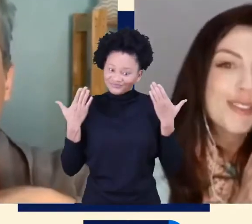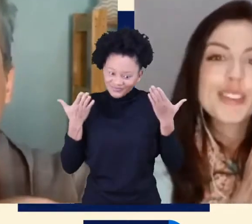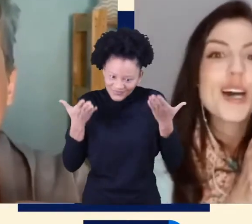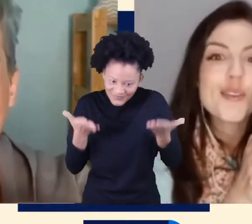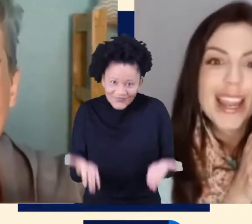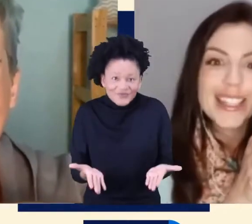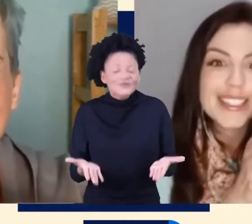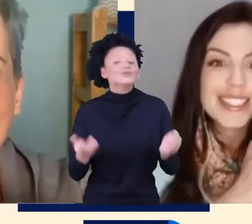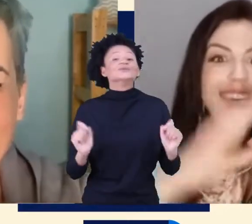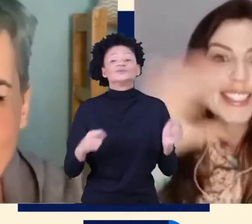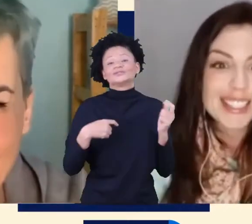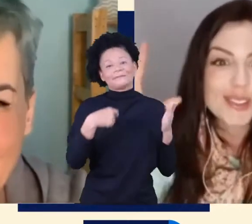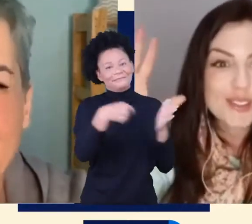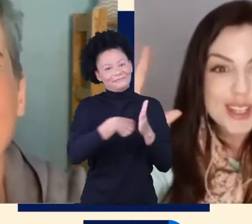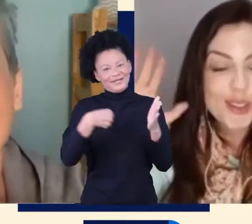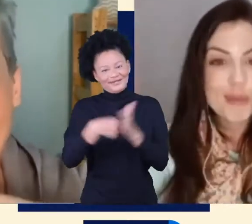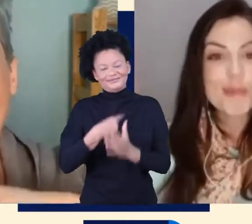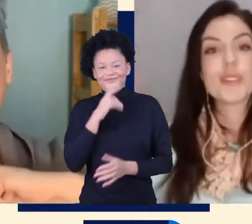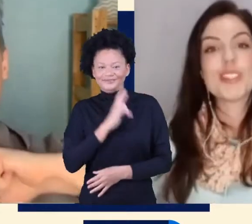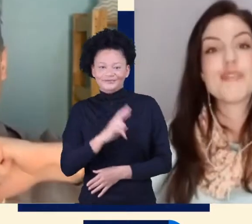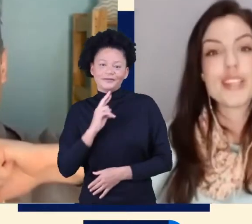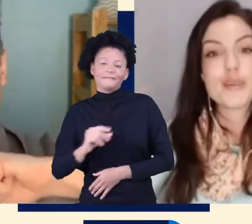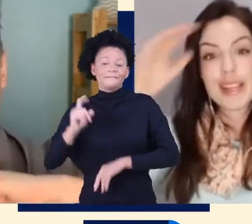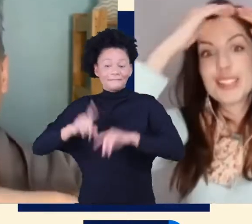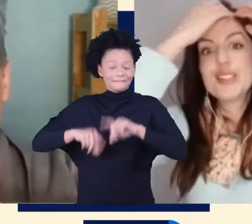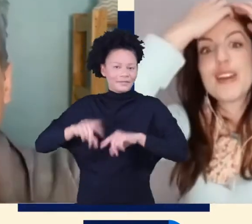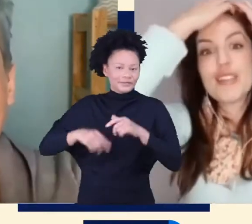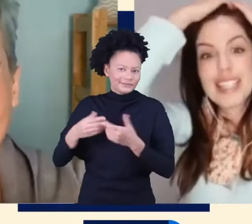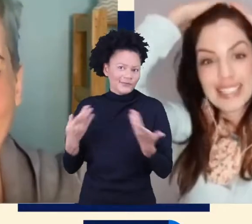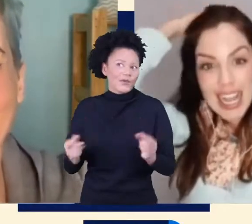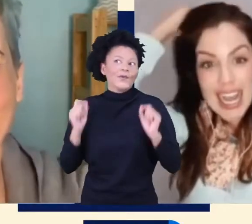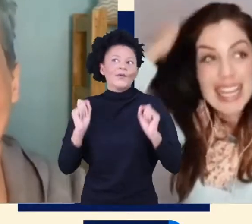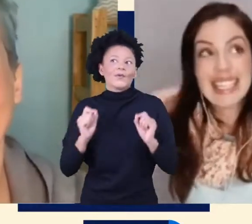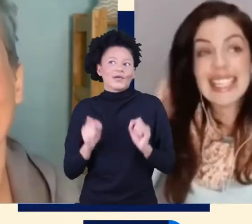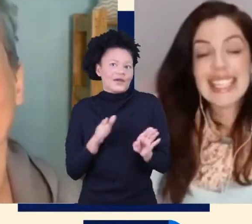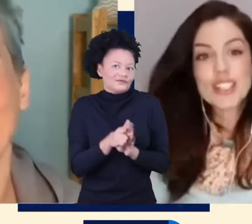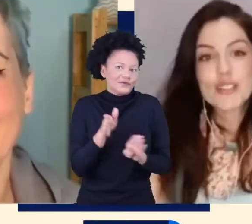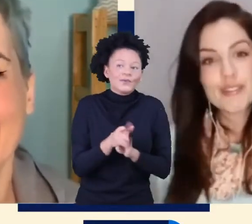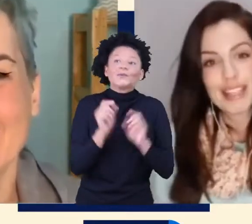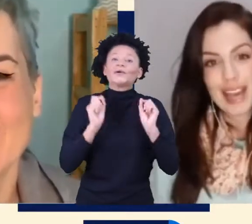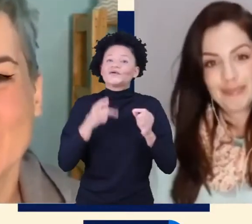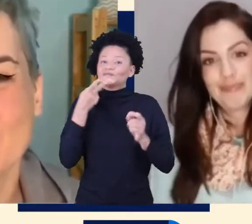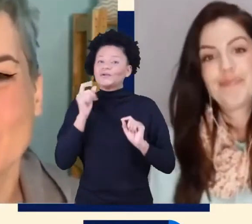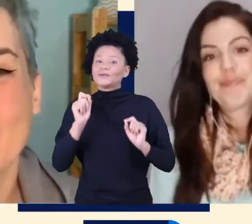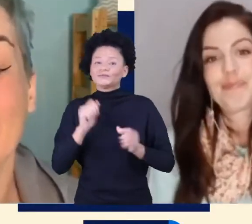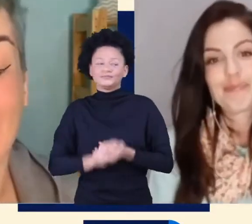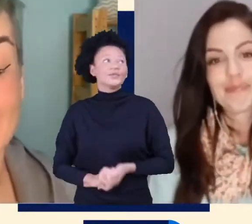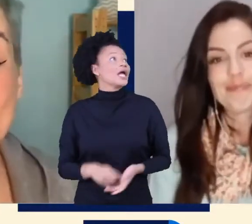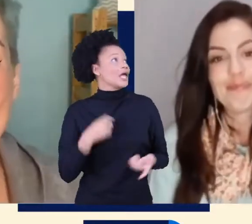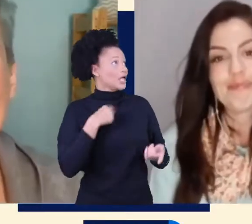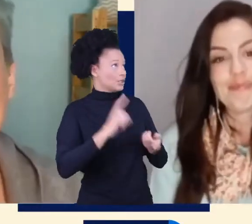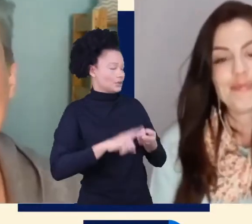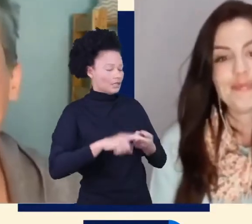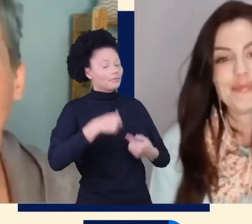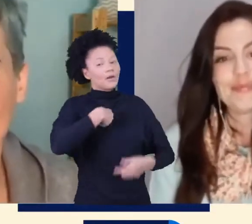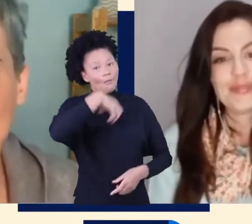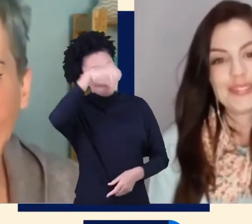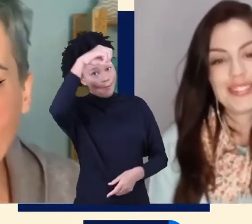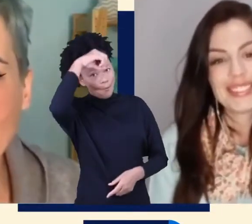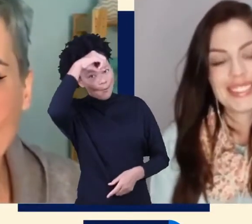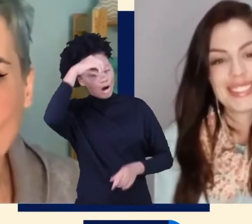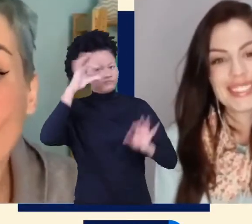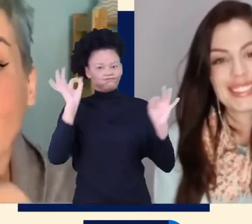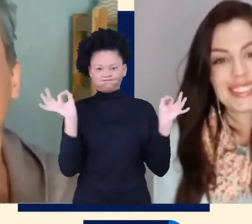gente chegou finalmente nessas questões sobre pornografia. Como é que a gente vai orientar? O que a gente vai falar? Inclusive, eu quero dizer, porque